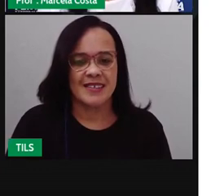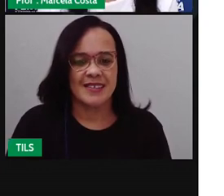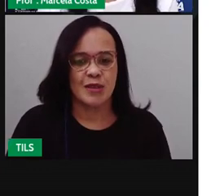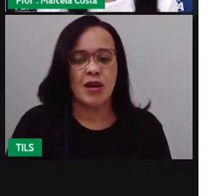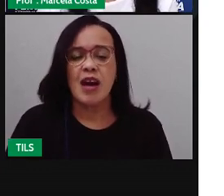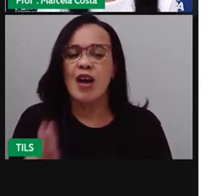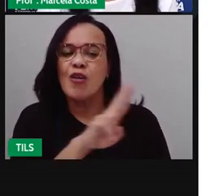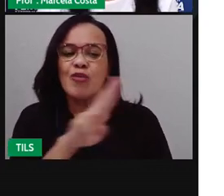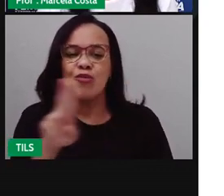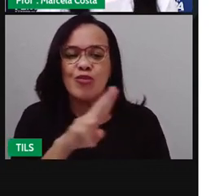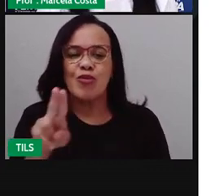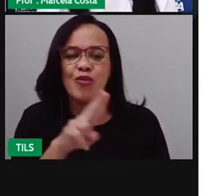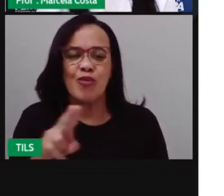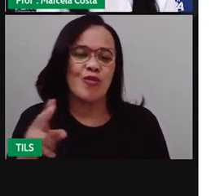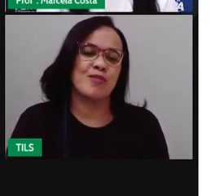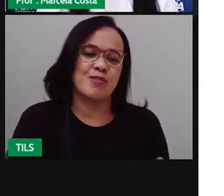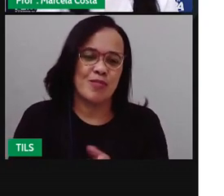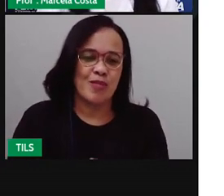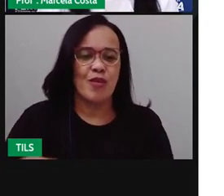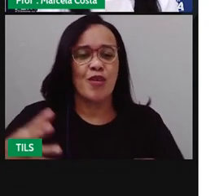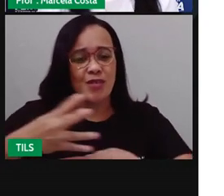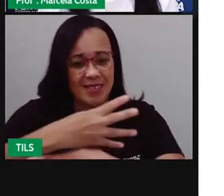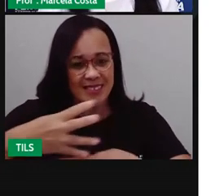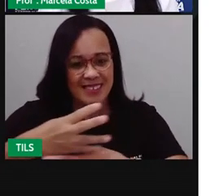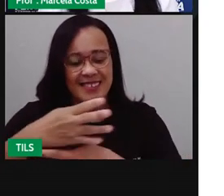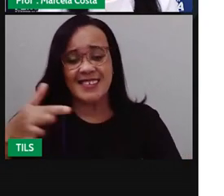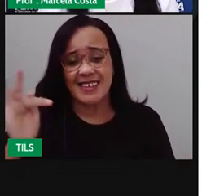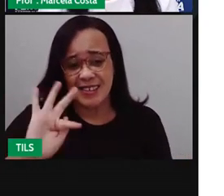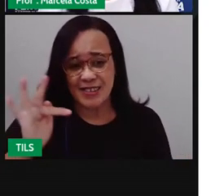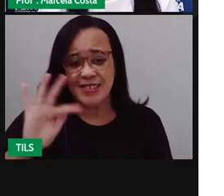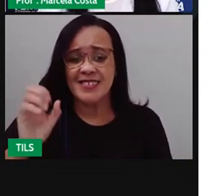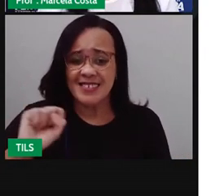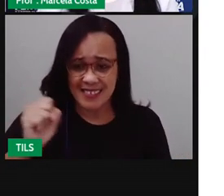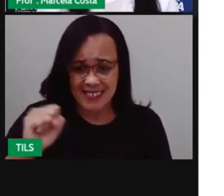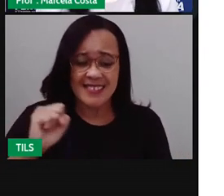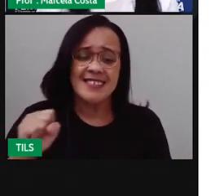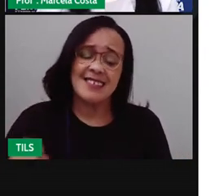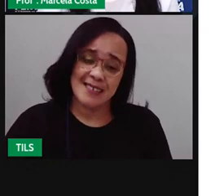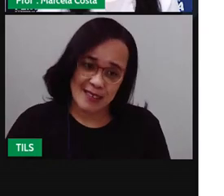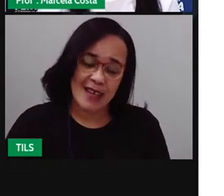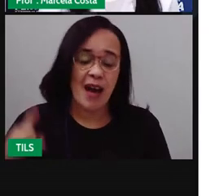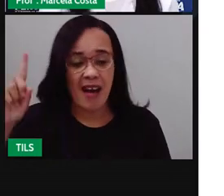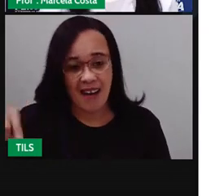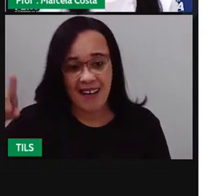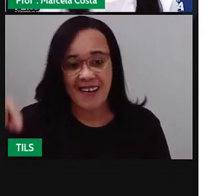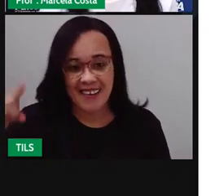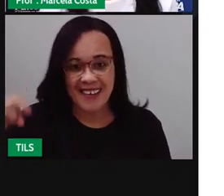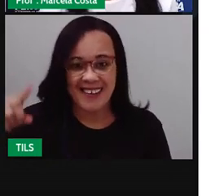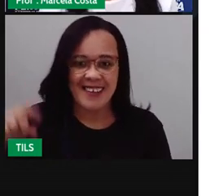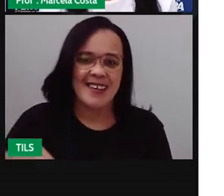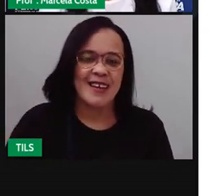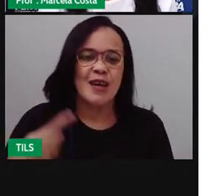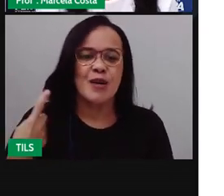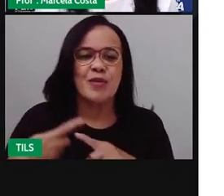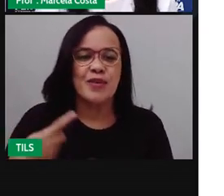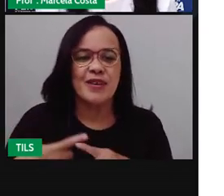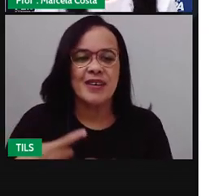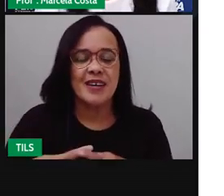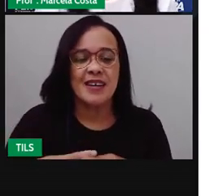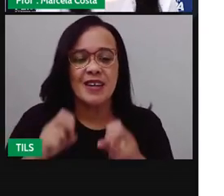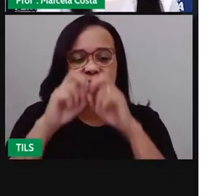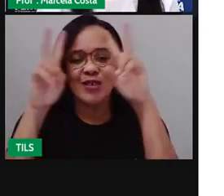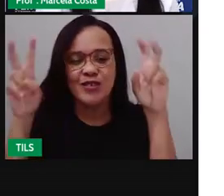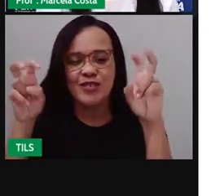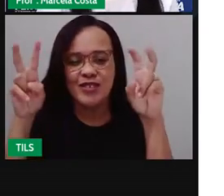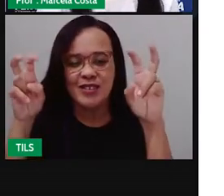apelidou aqui a nossa cidade de Princesinha do Sertão, né, a Princesa do Sertão.